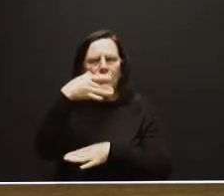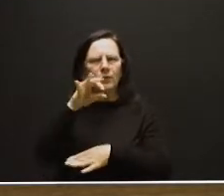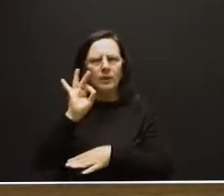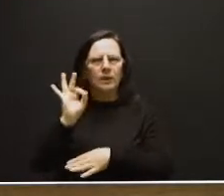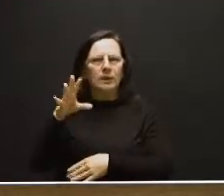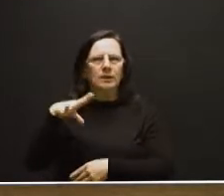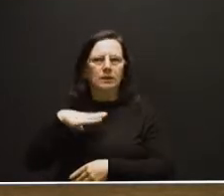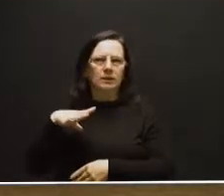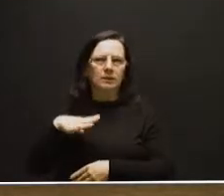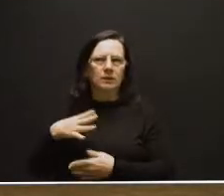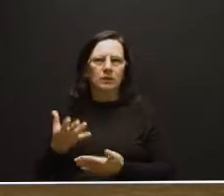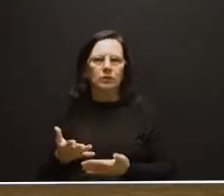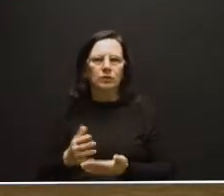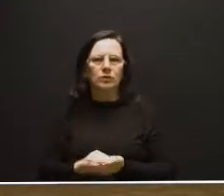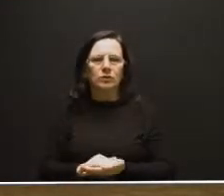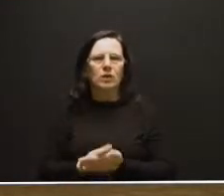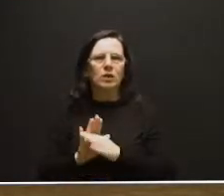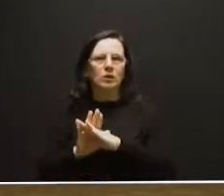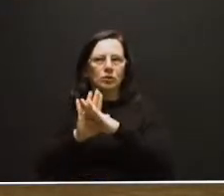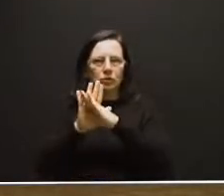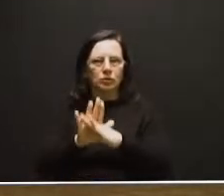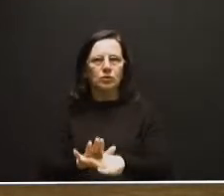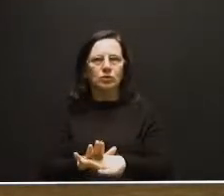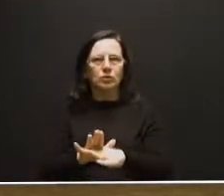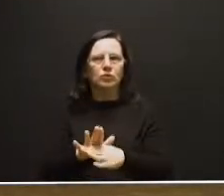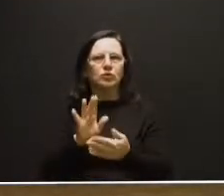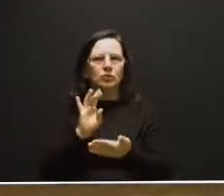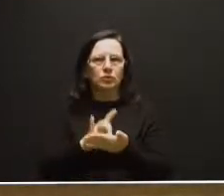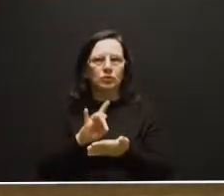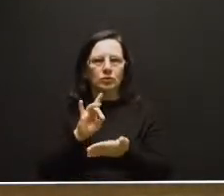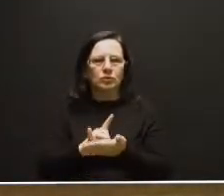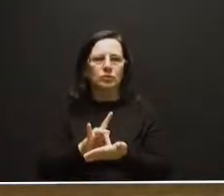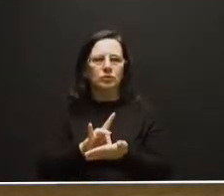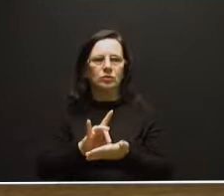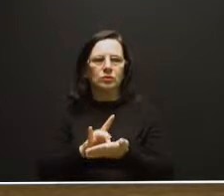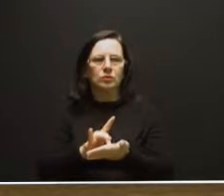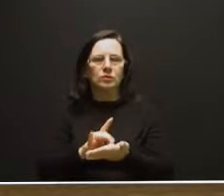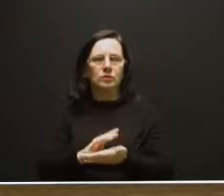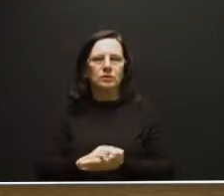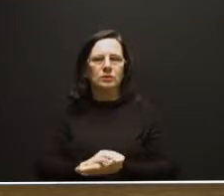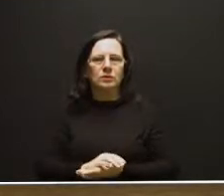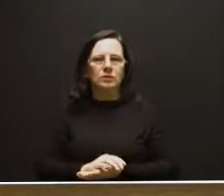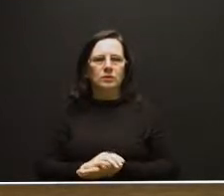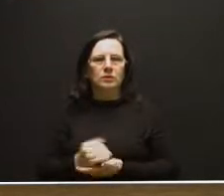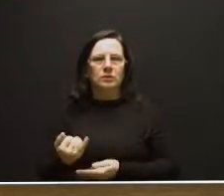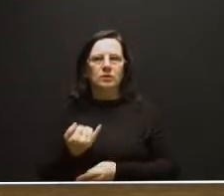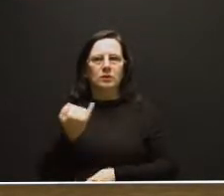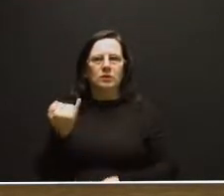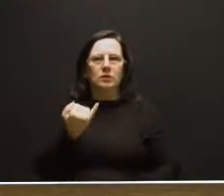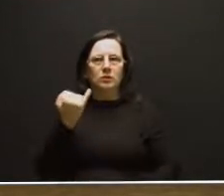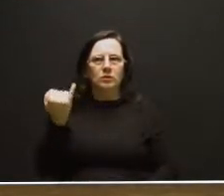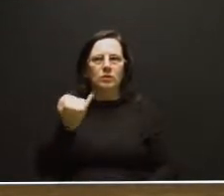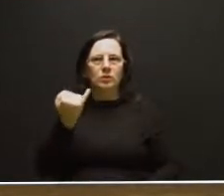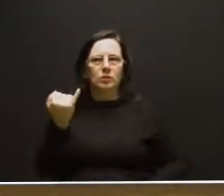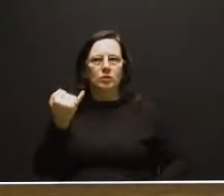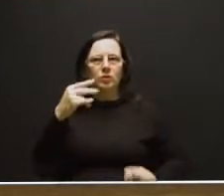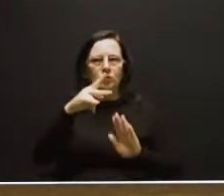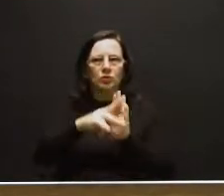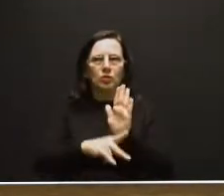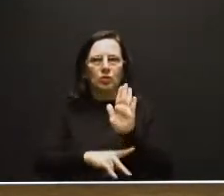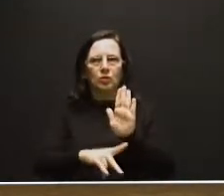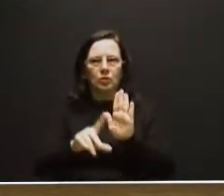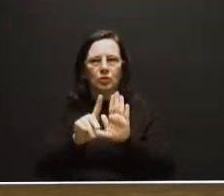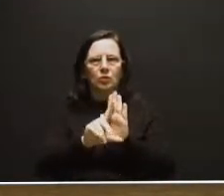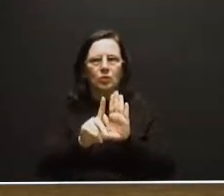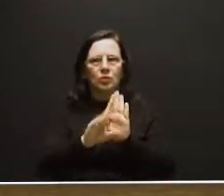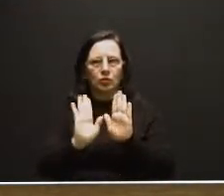tudo ajuda e mais uma vez ressalta a importância de um projeto ao qual